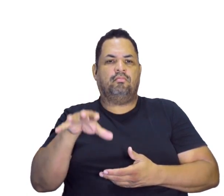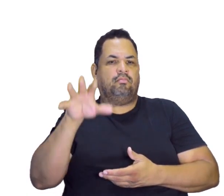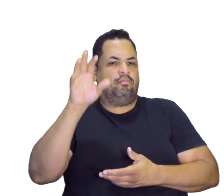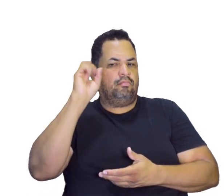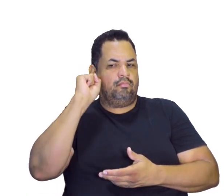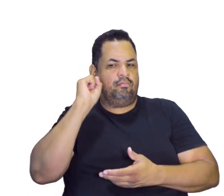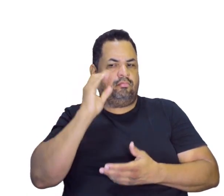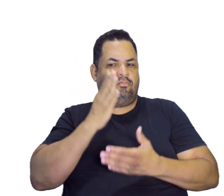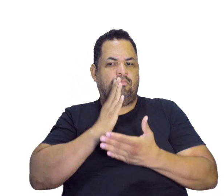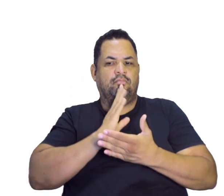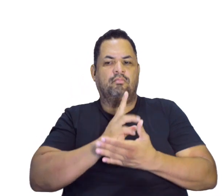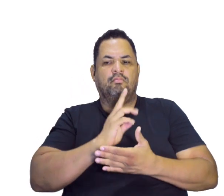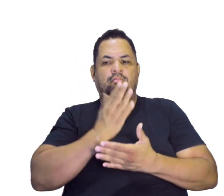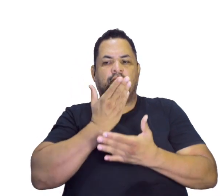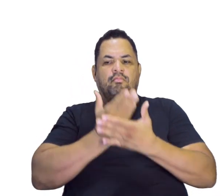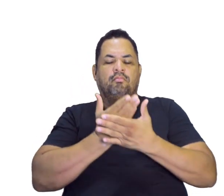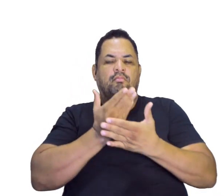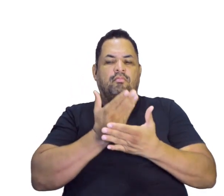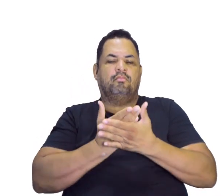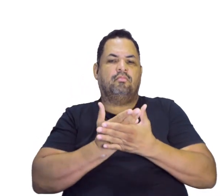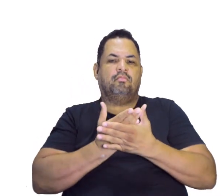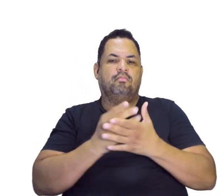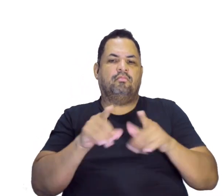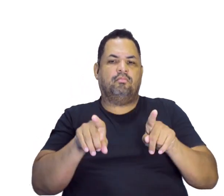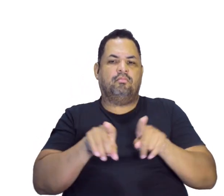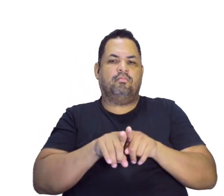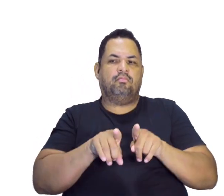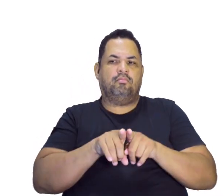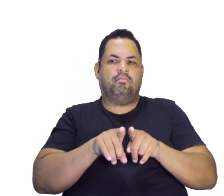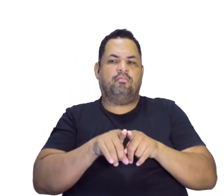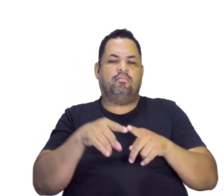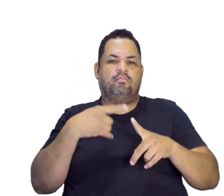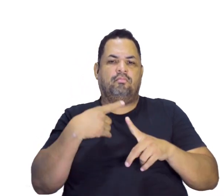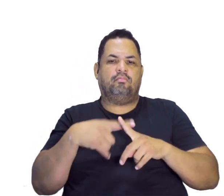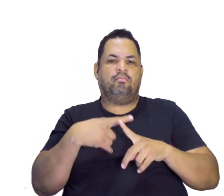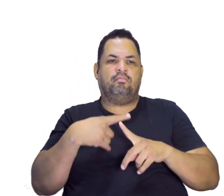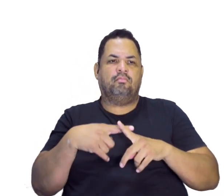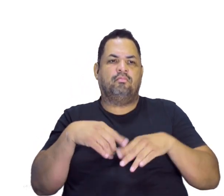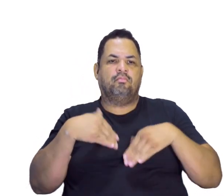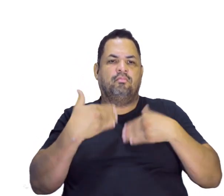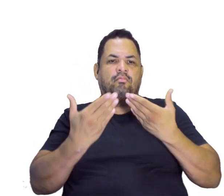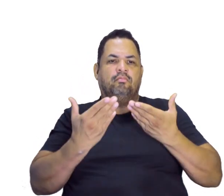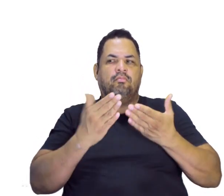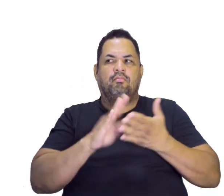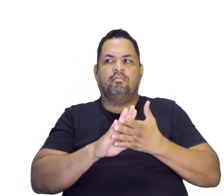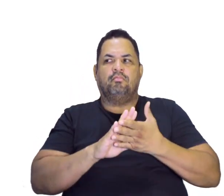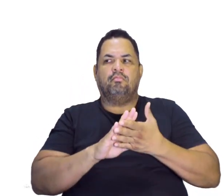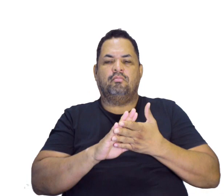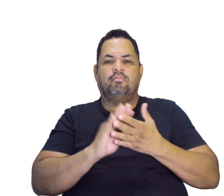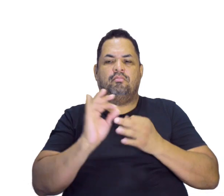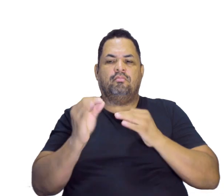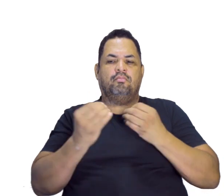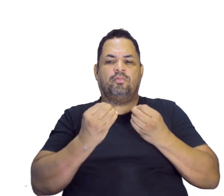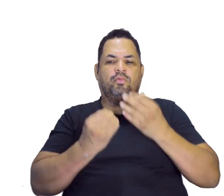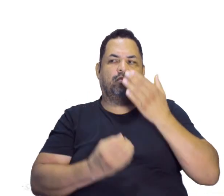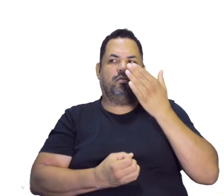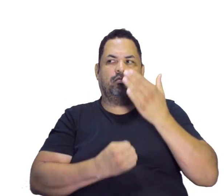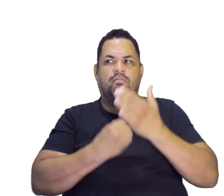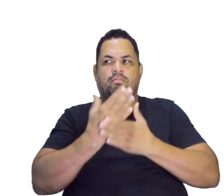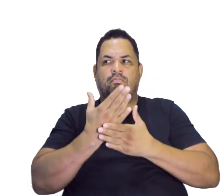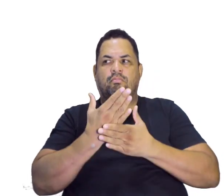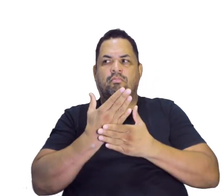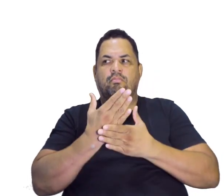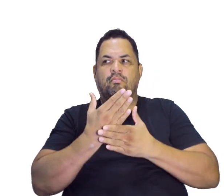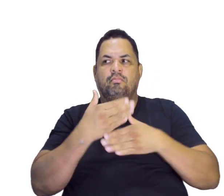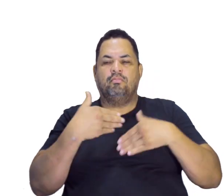ouviu durante a aula, né? E aí também, qual foi o motivo que levou à sua criação,